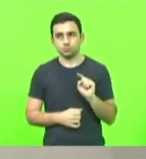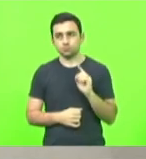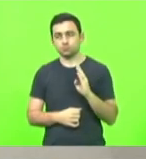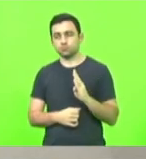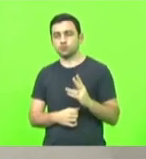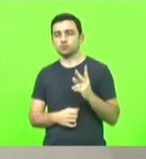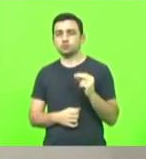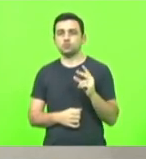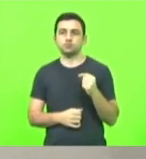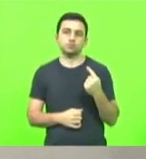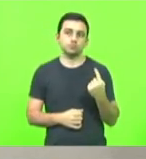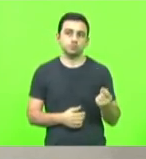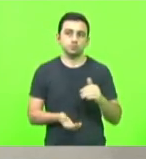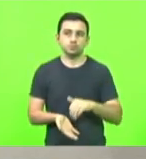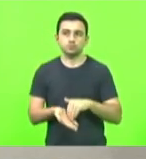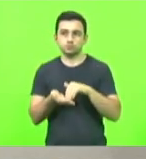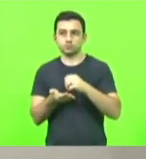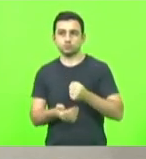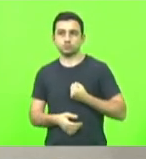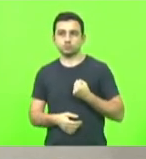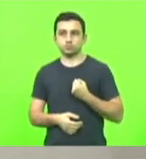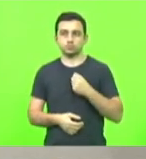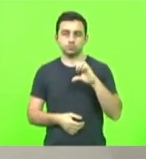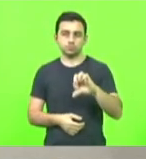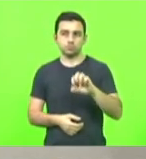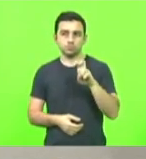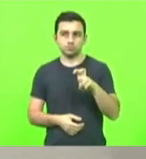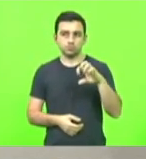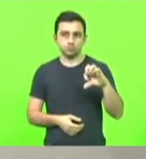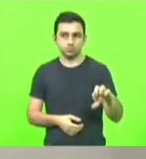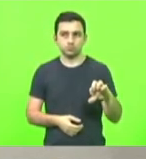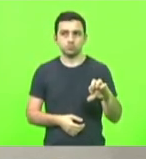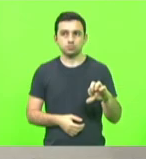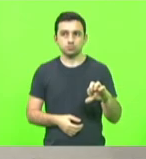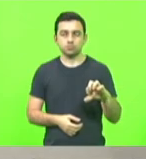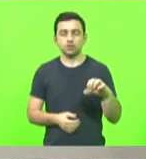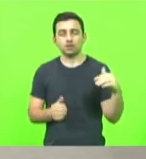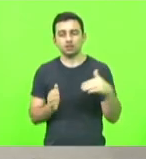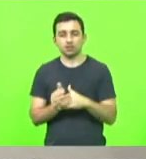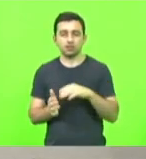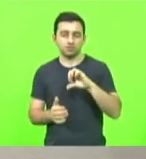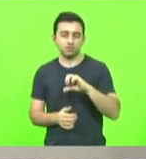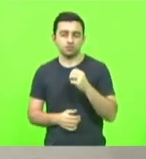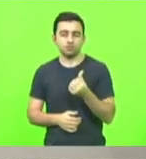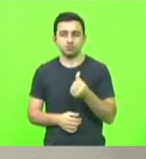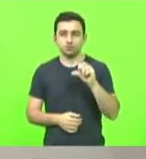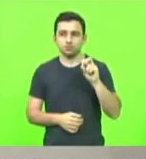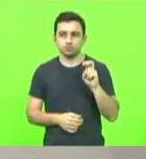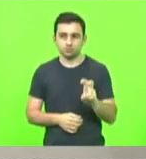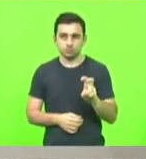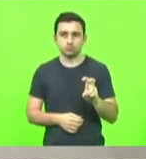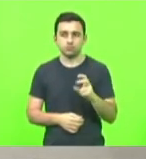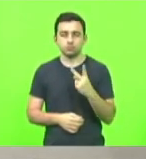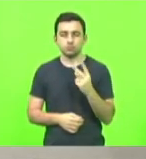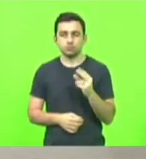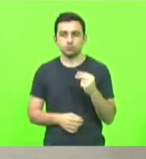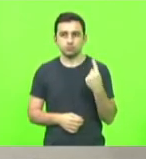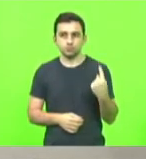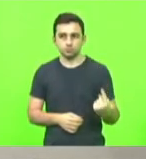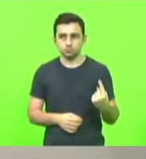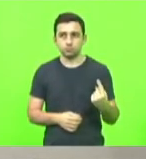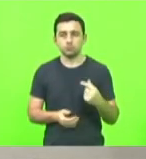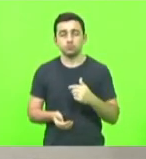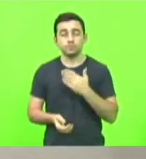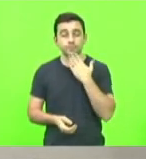679/2021, as moções números 959 a 965/2021, e os